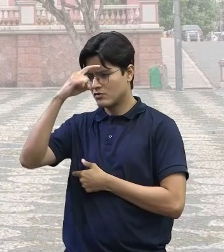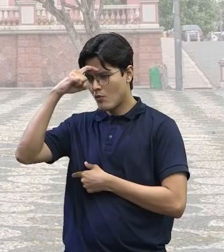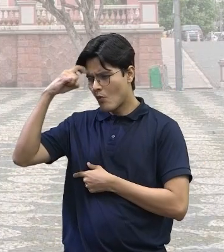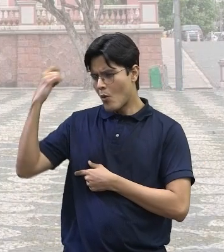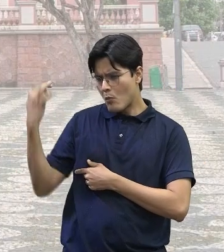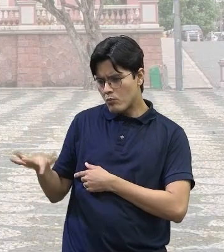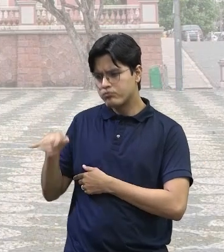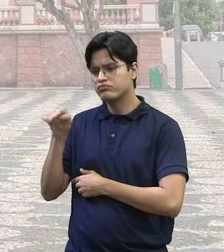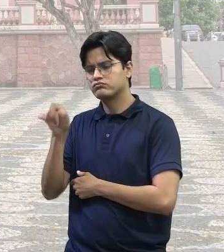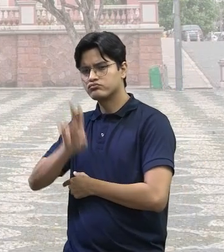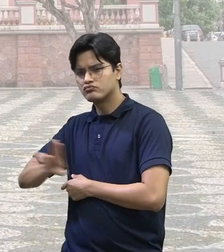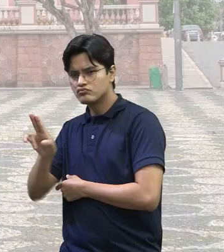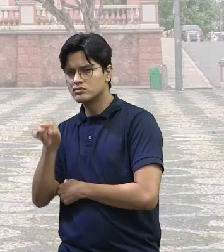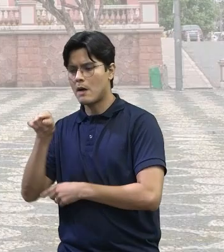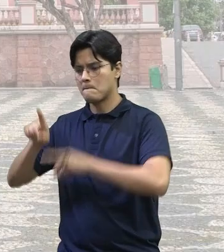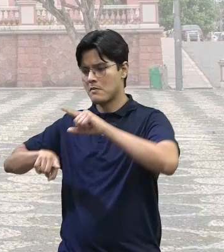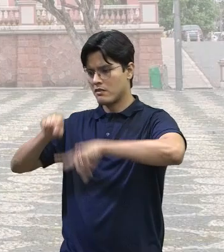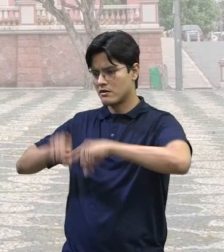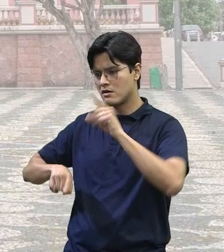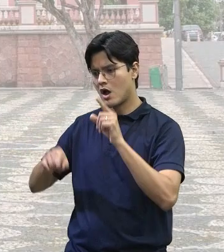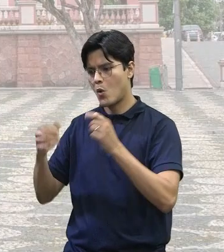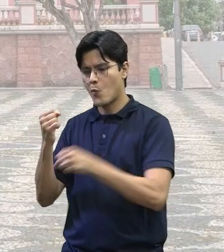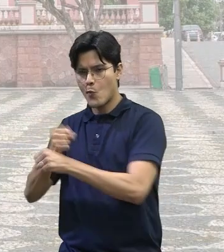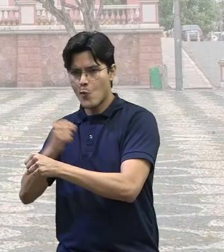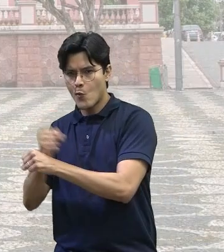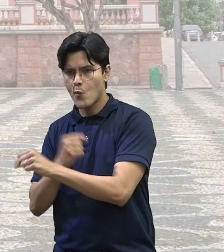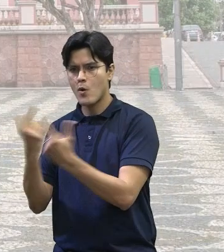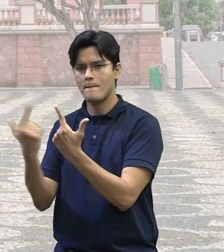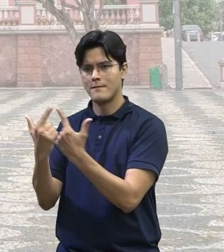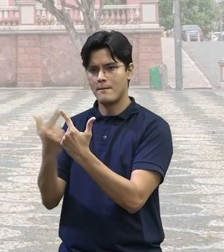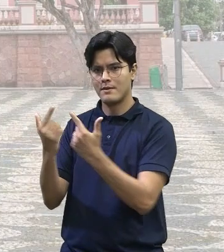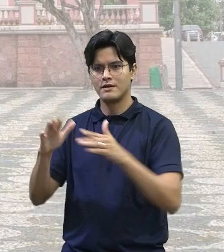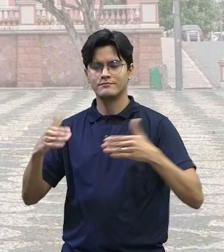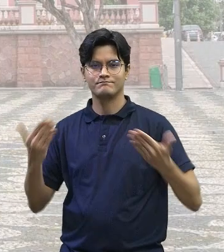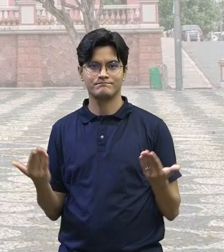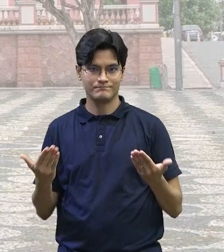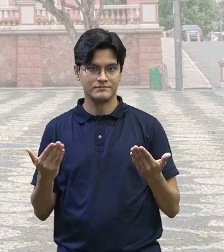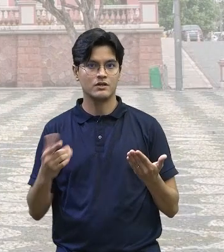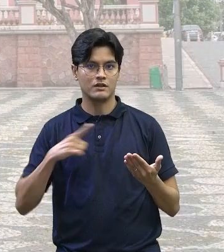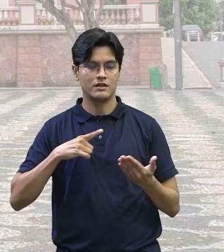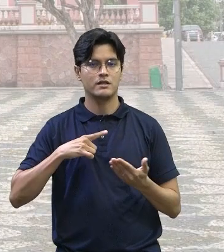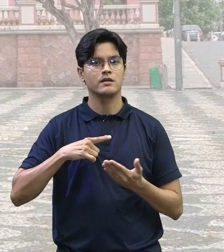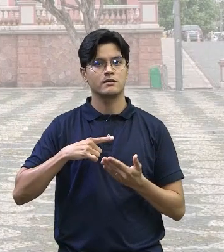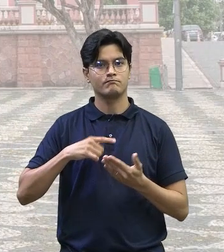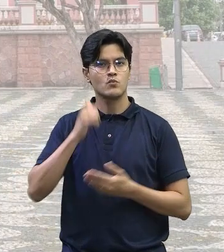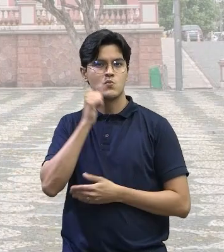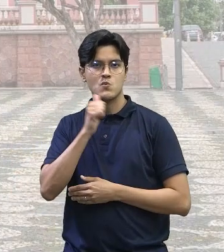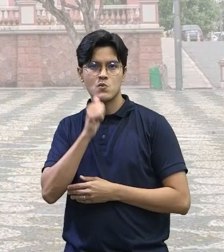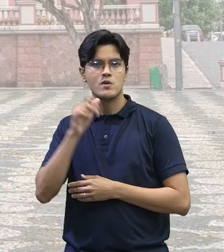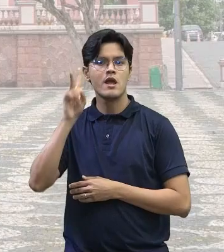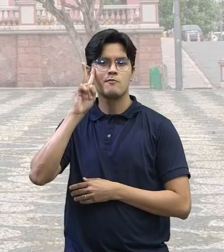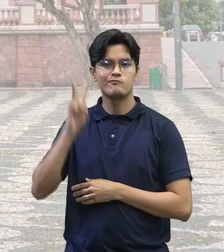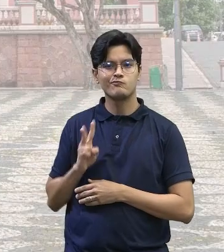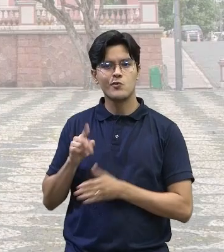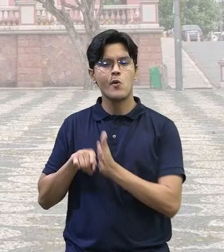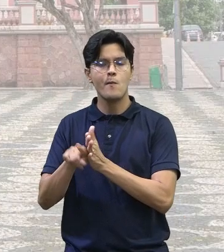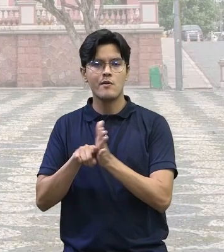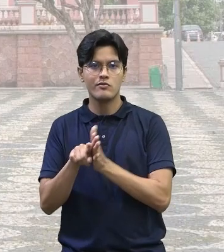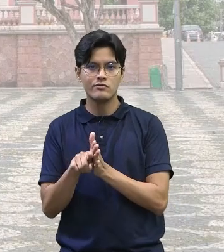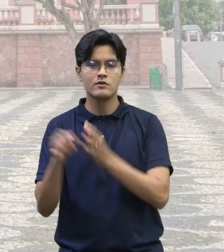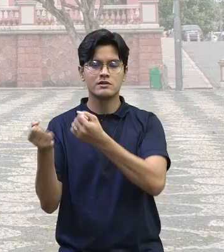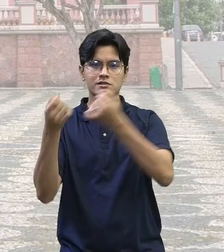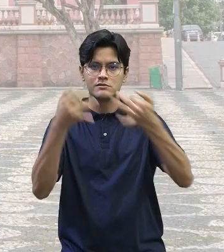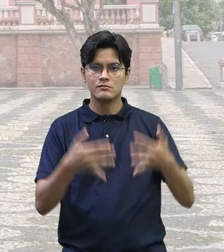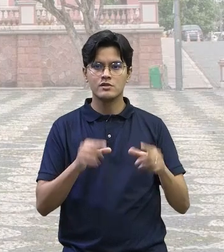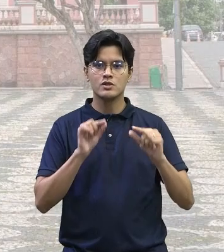chamado Ilusão do Fausto, ela coloca esse período da borracha, essa economia gomífera, como um grande Fausto, uma